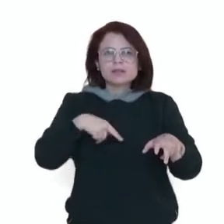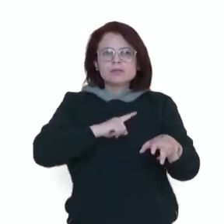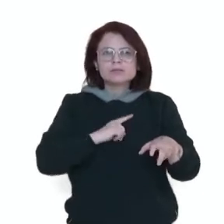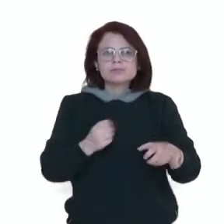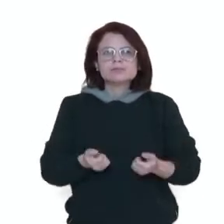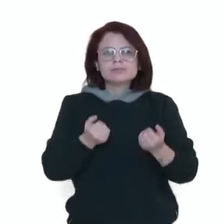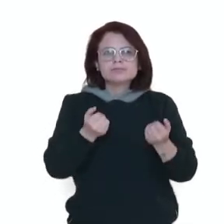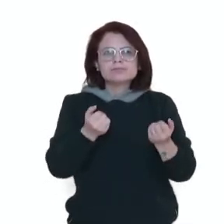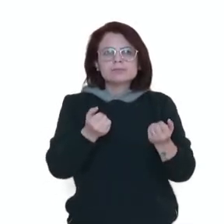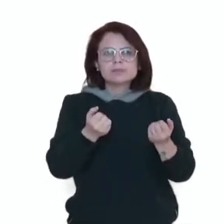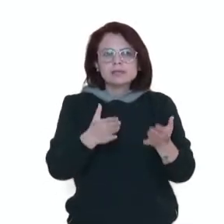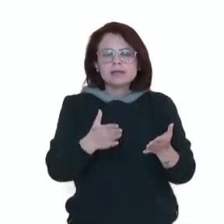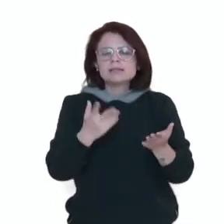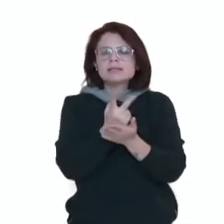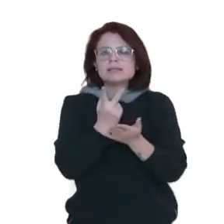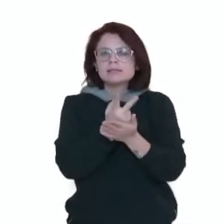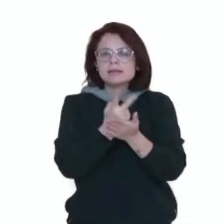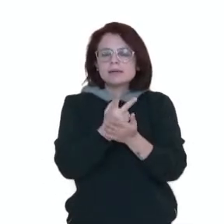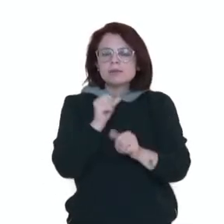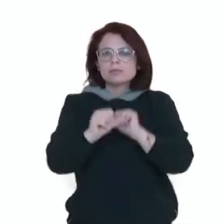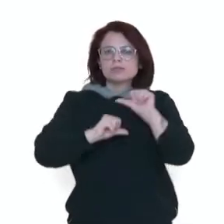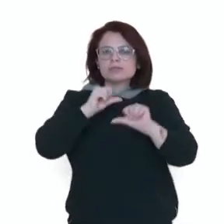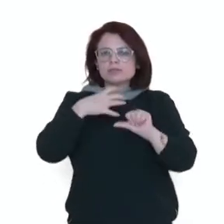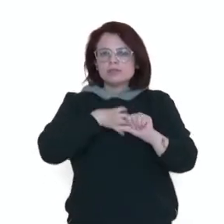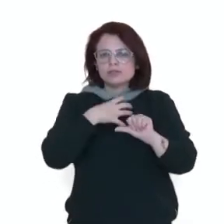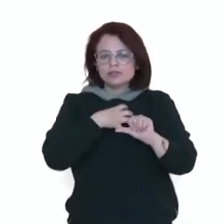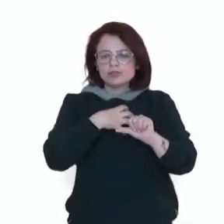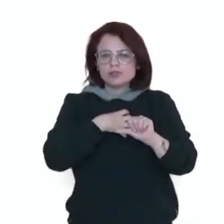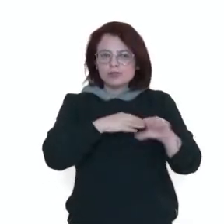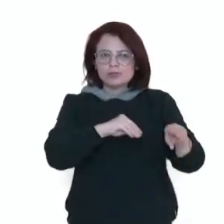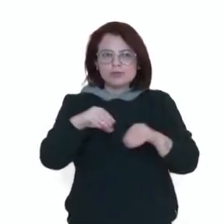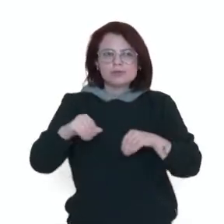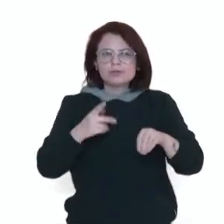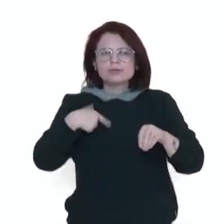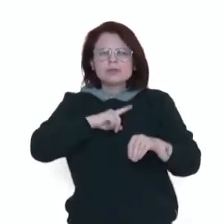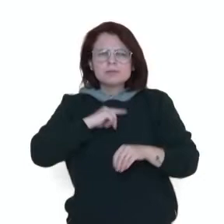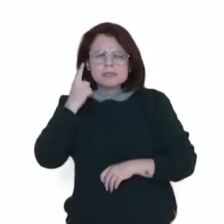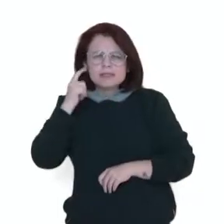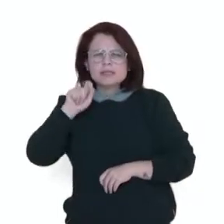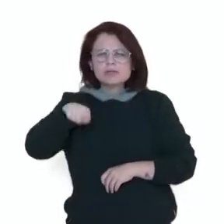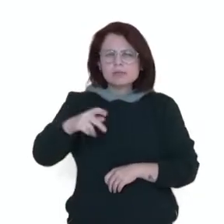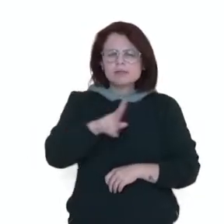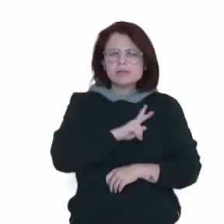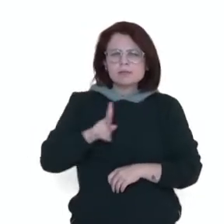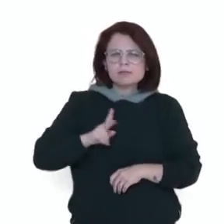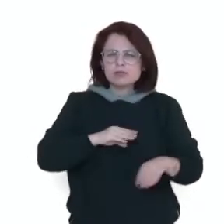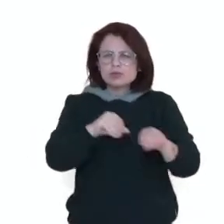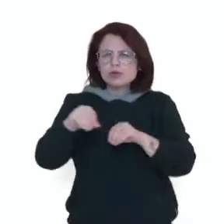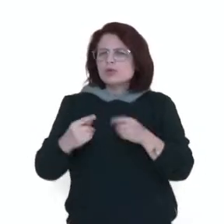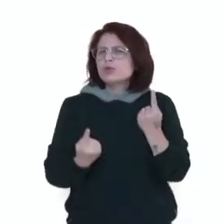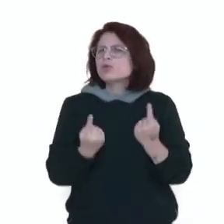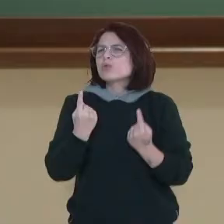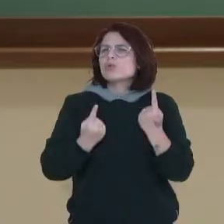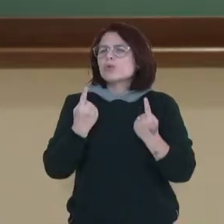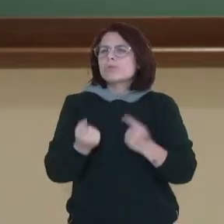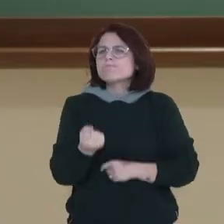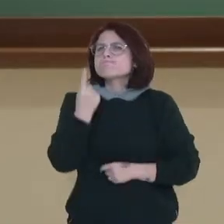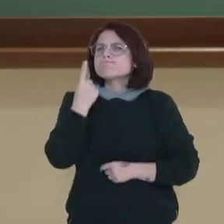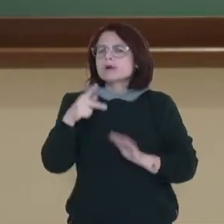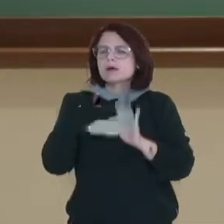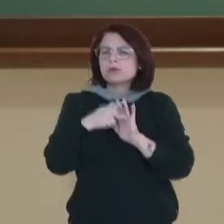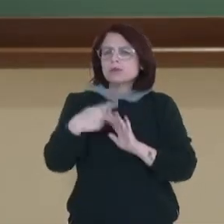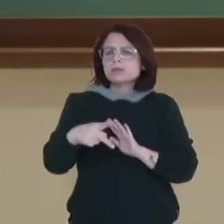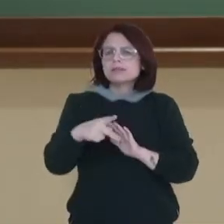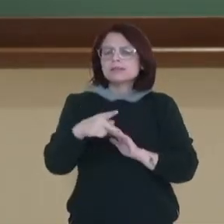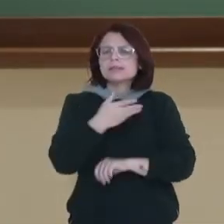alternar espécies vegetais numa mesma área agrícola. Pensando sobre a nutrição do solo, qual seria a vantagem para esse tipo